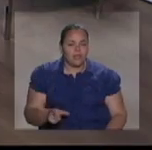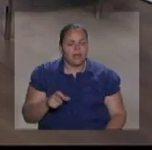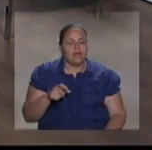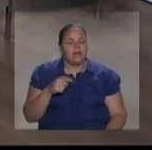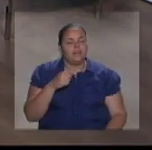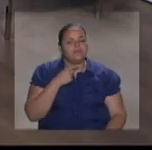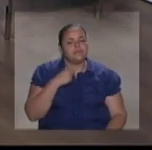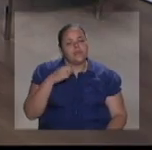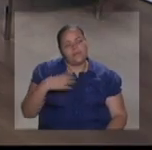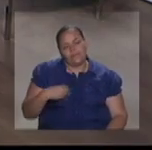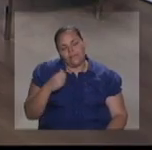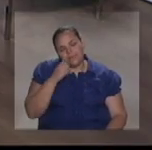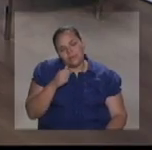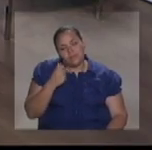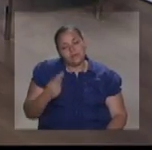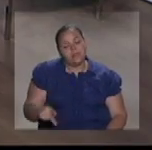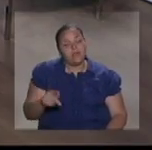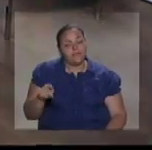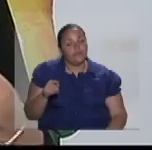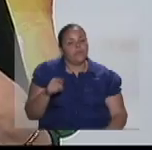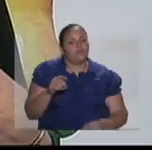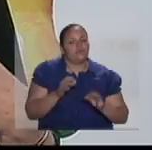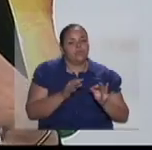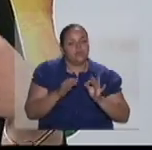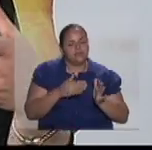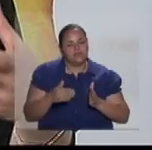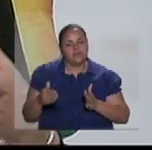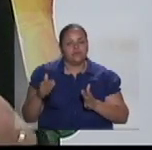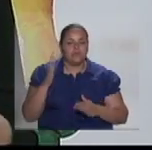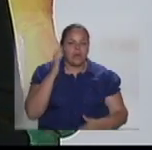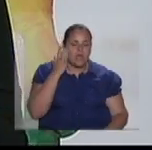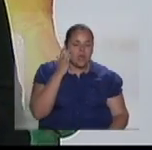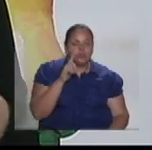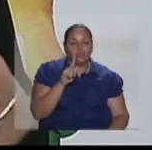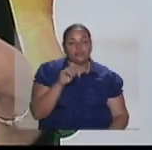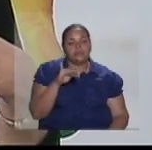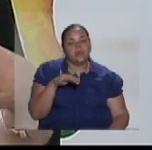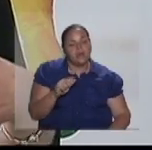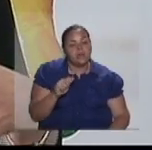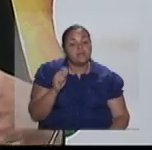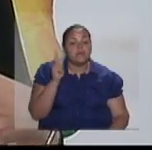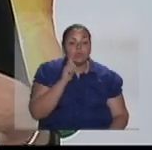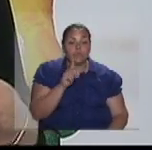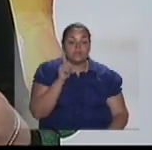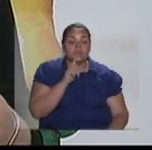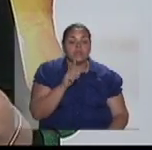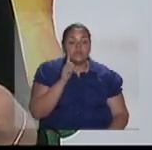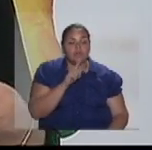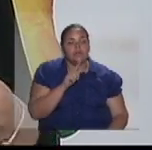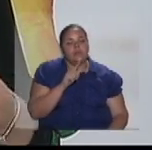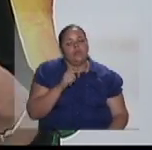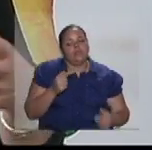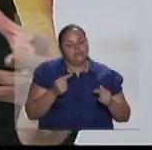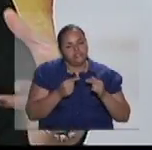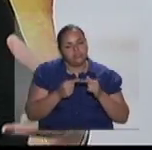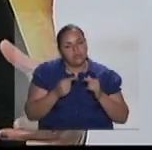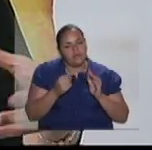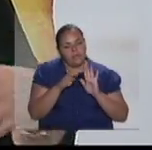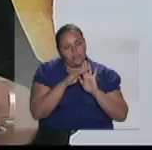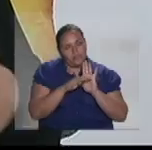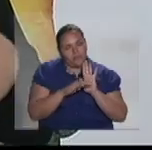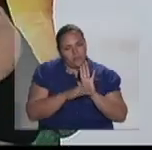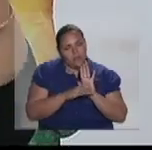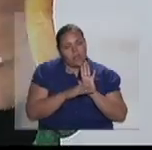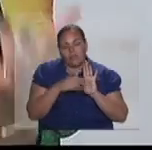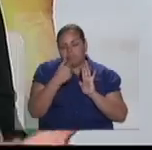desejo, uma habilidade dela e que ela foi se organizando e eu acho que a Luciana conseguiu conciliar tudo